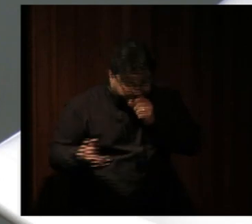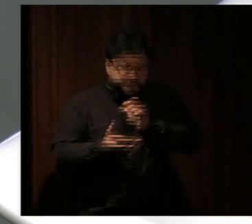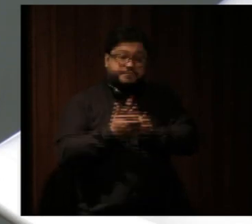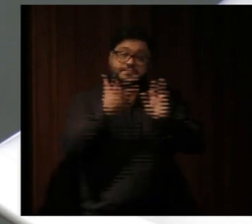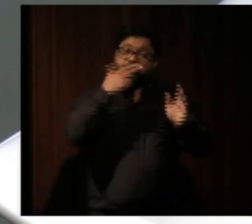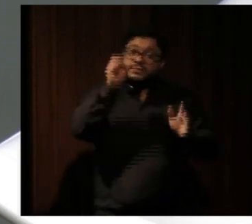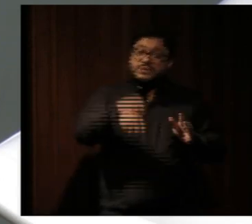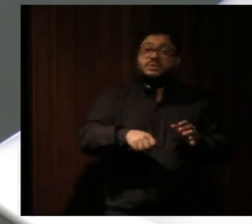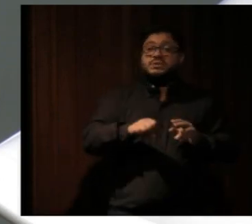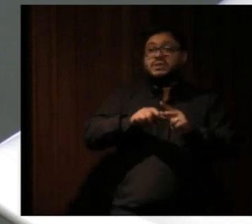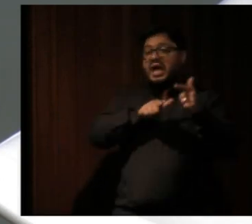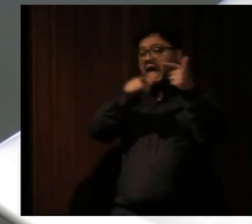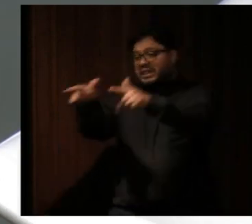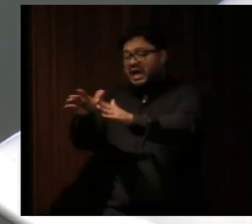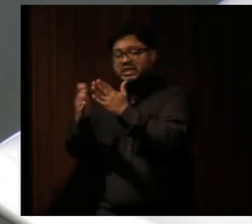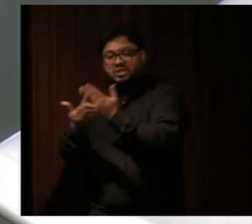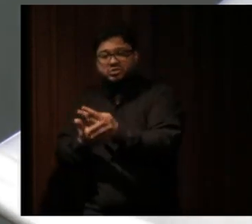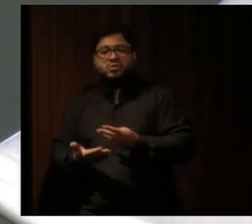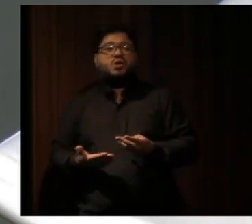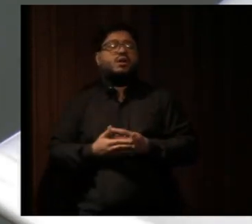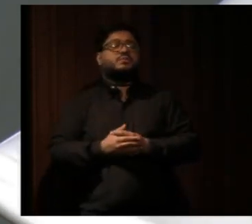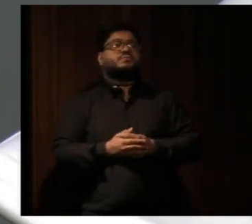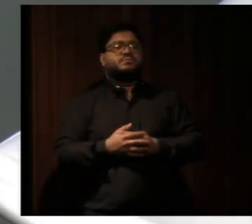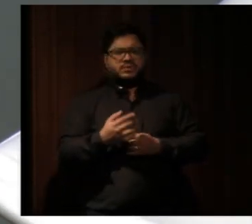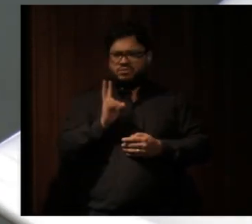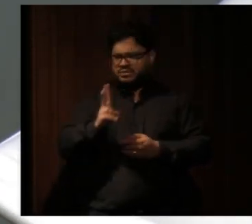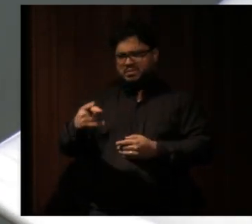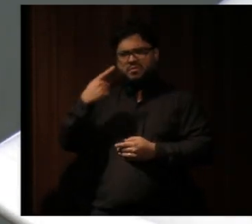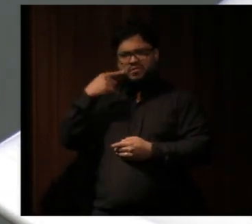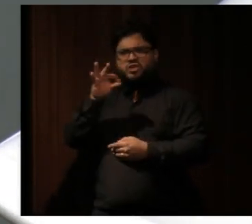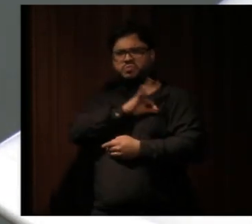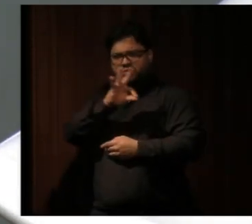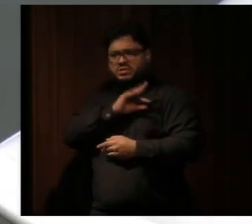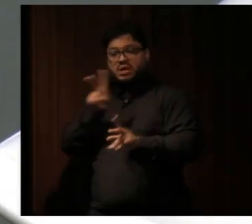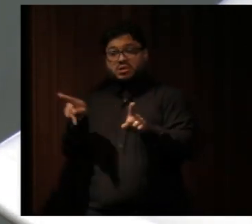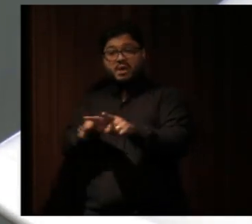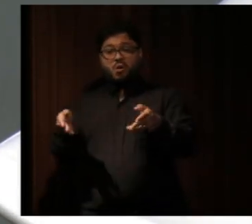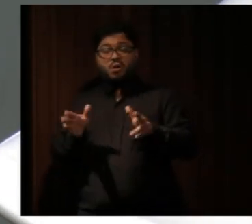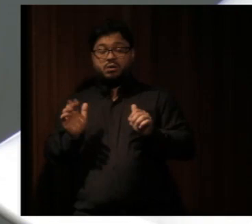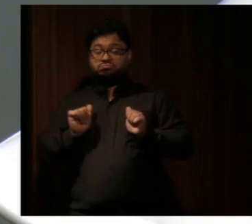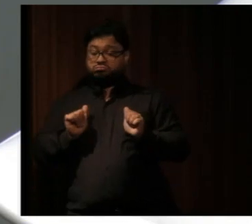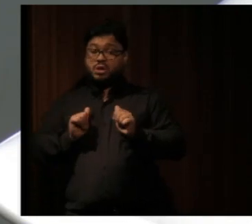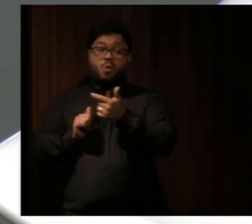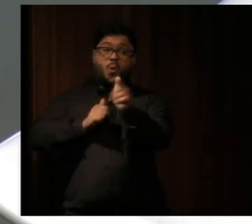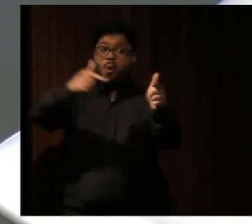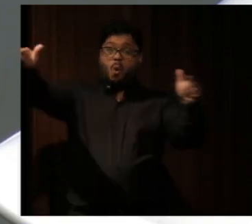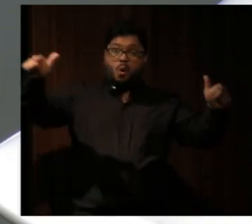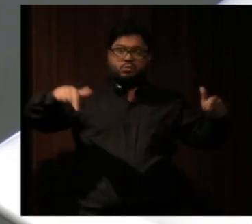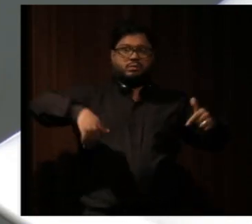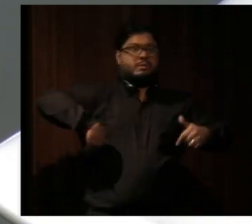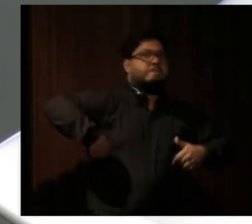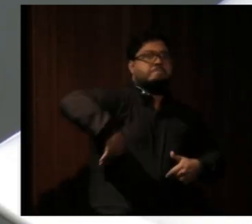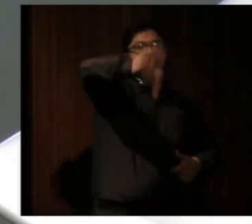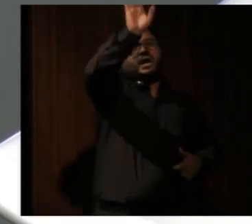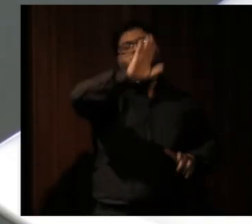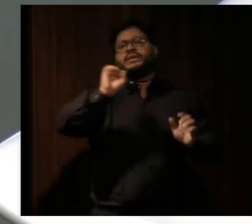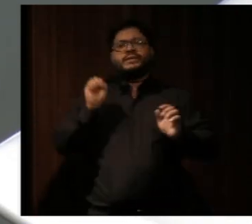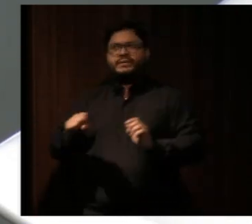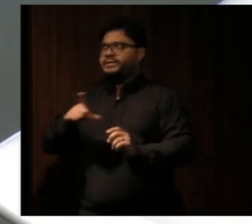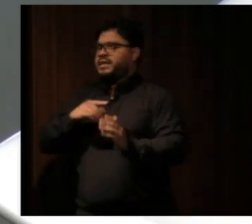caso de ataques das escolas eu vejo policiais também bem mais contidos do que em outros tipos de episódios Claro existem excessos